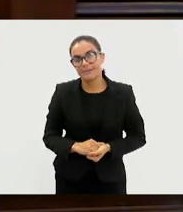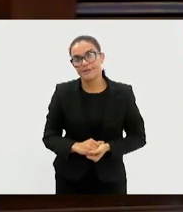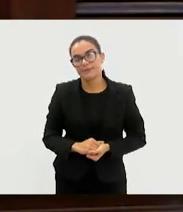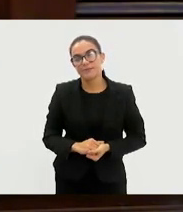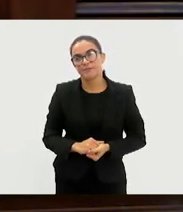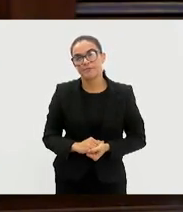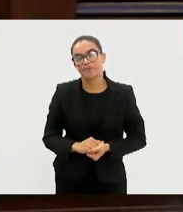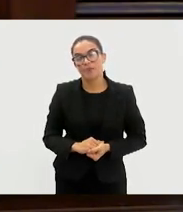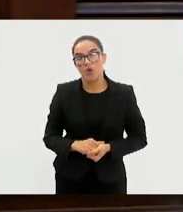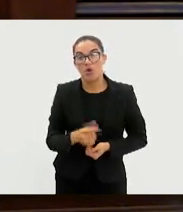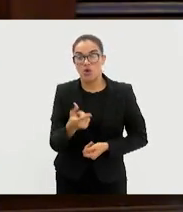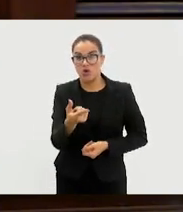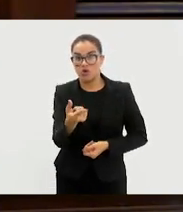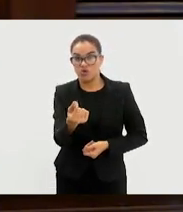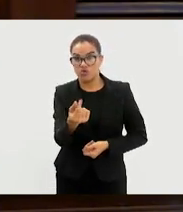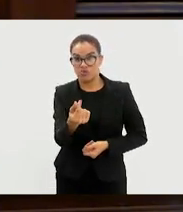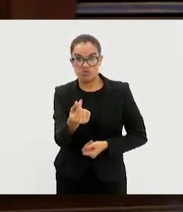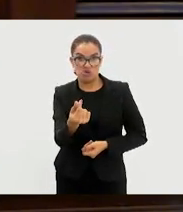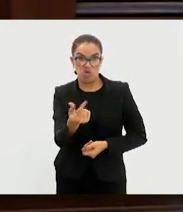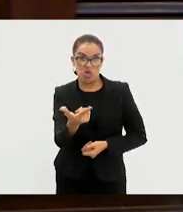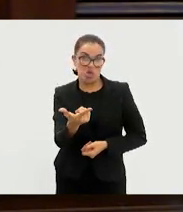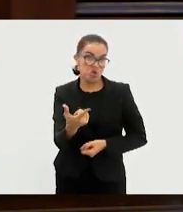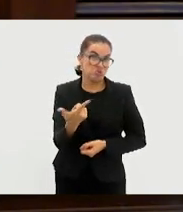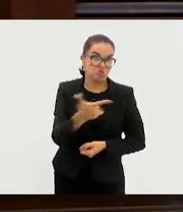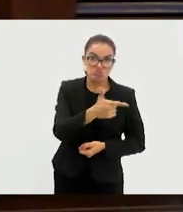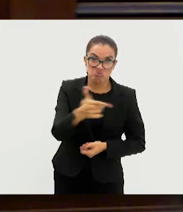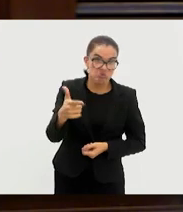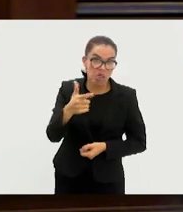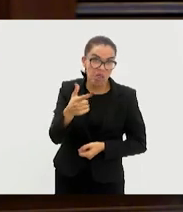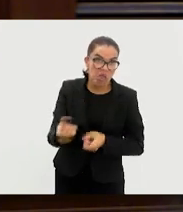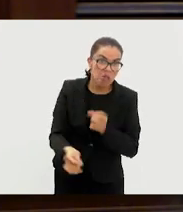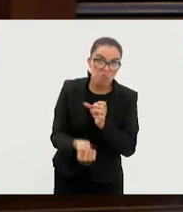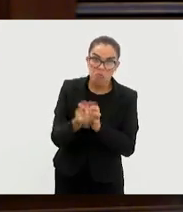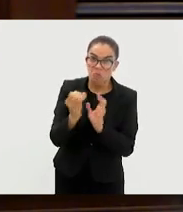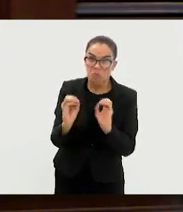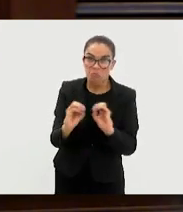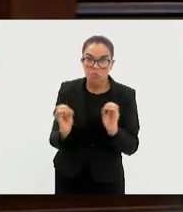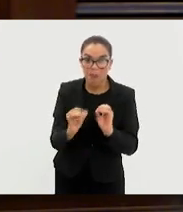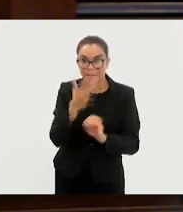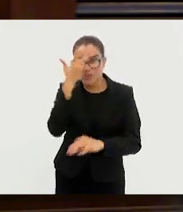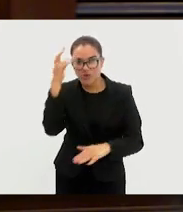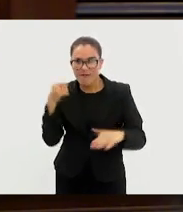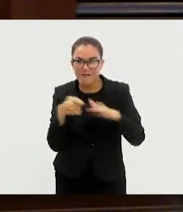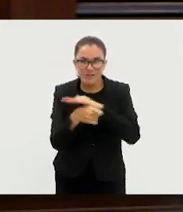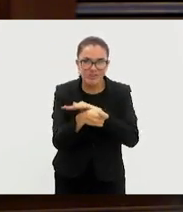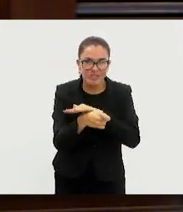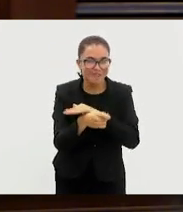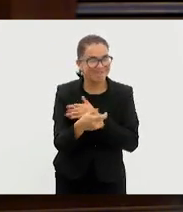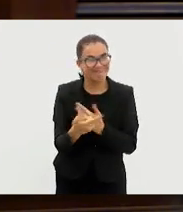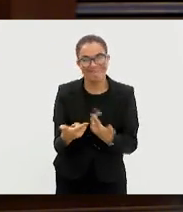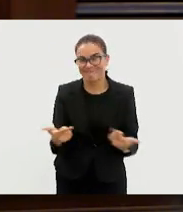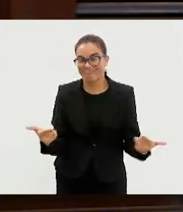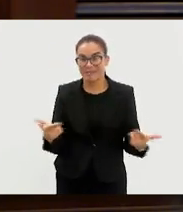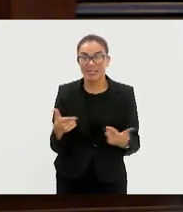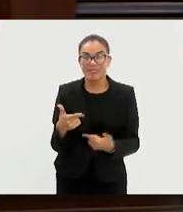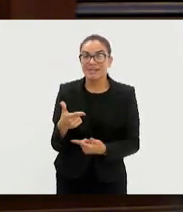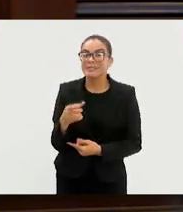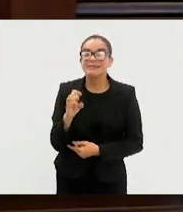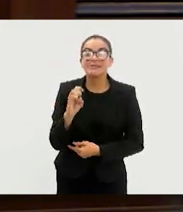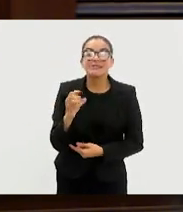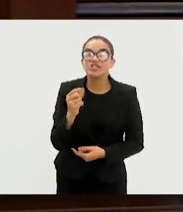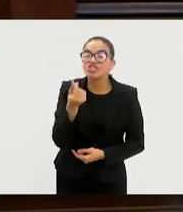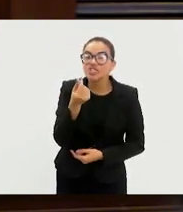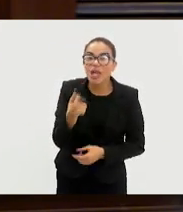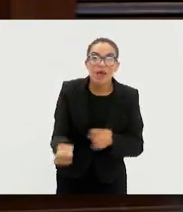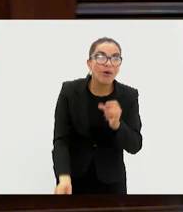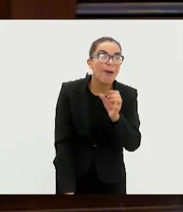O dinheiro para isso não aparece, ninguém quer investir nisso, e mesmo que esse dinheiro caísse do céu hoje